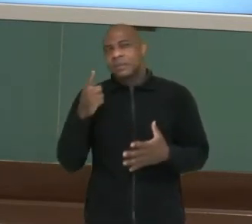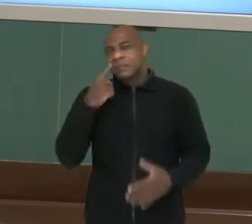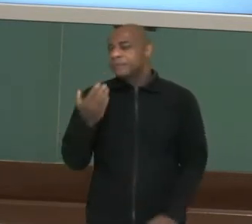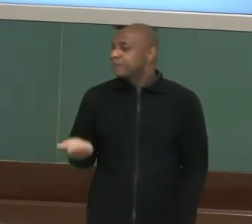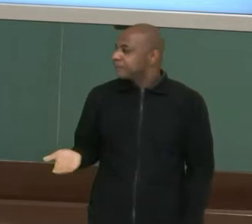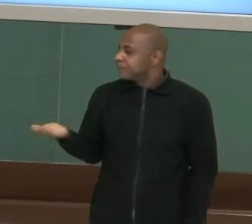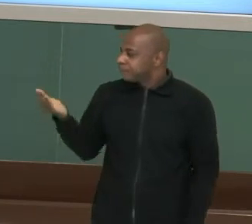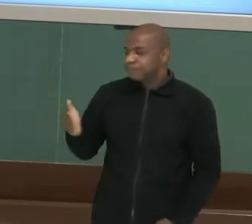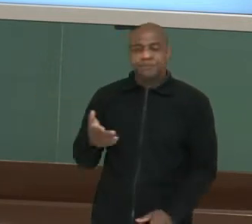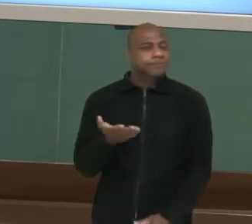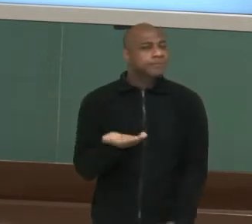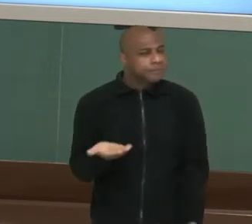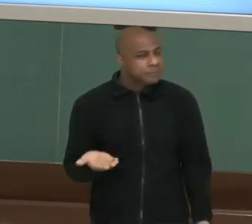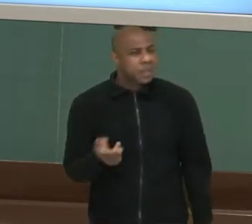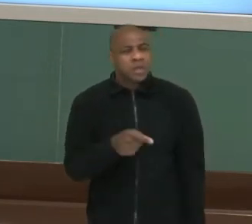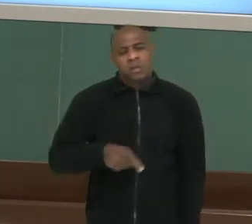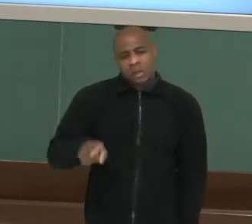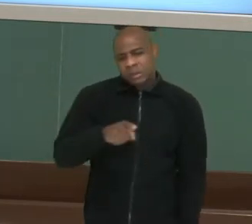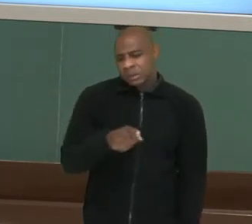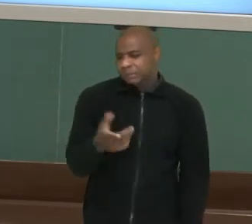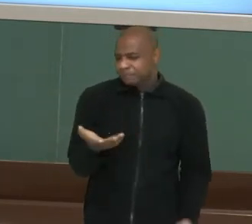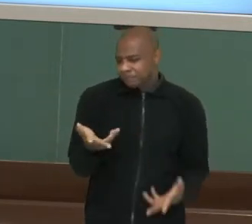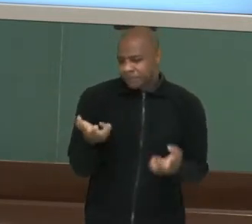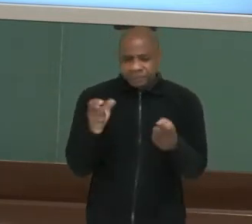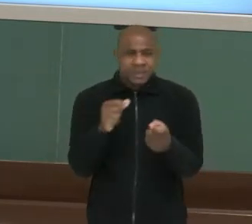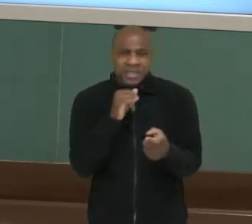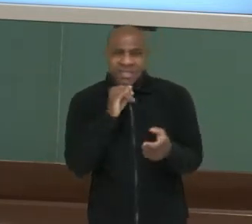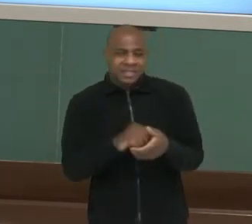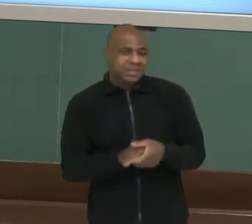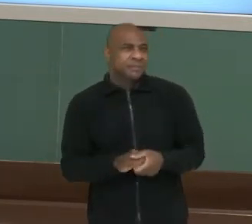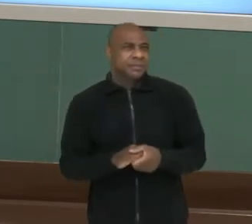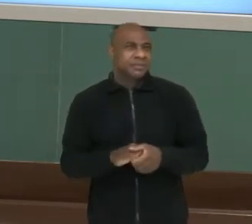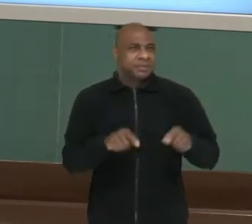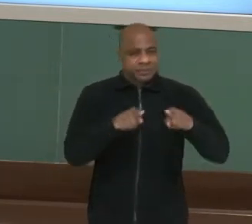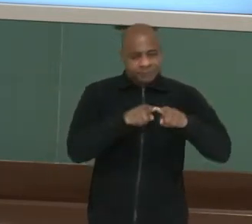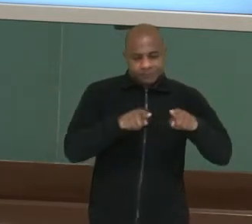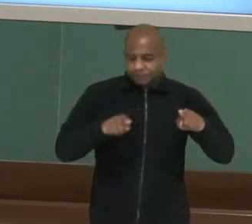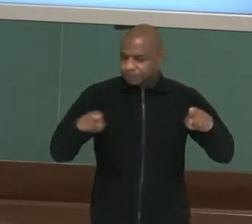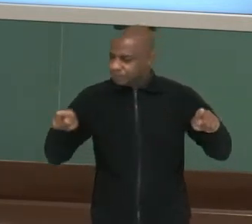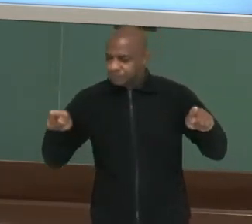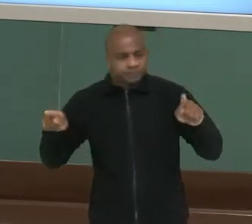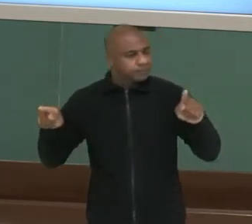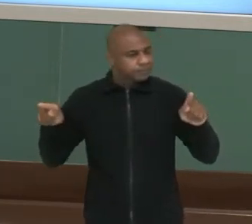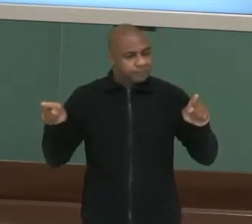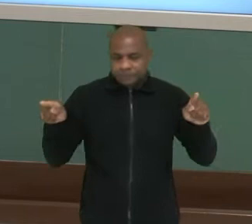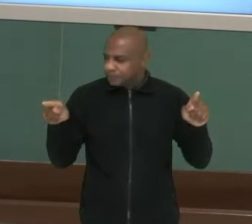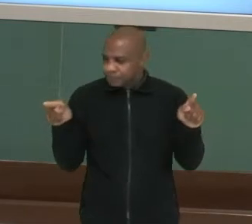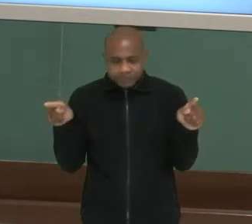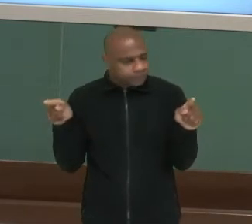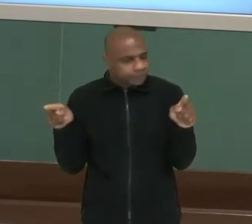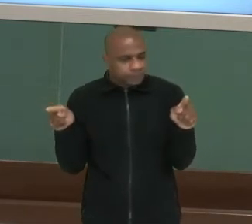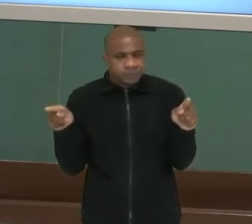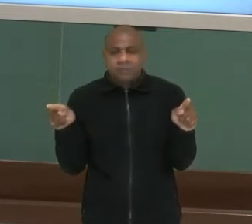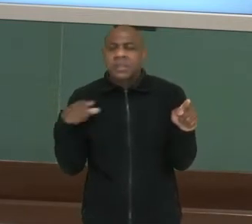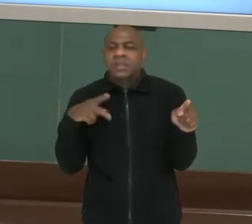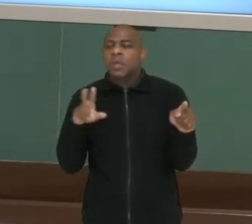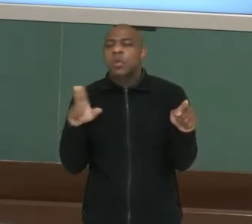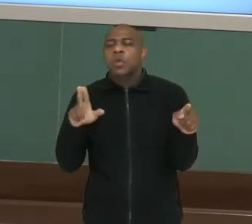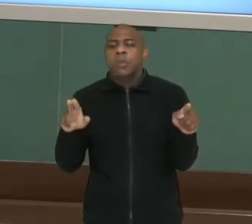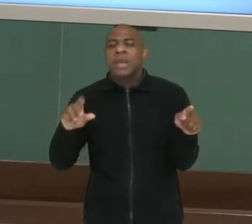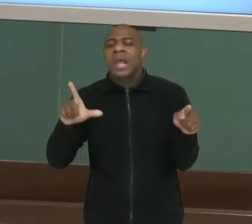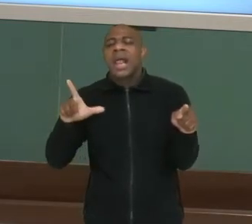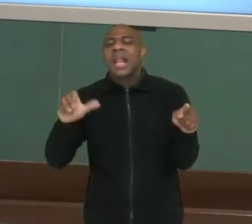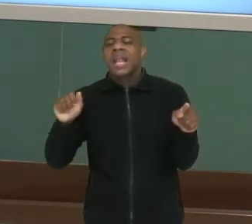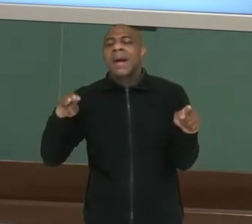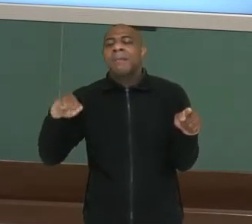onda. Pessoal, se você pegar de uma crista de uma onda até outra crista, você vai ter o que nós chamamos de